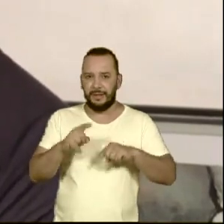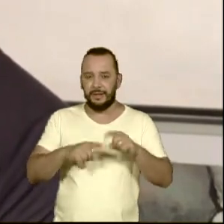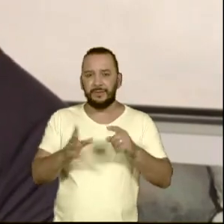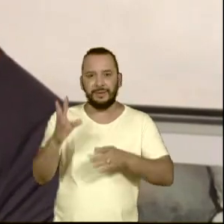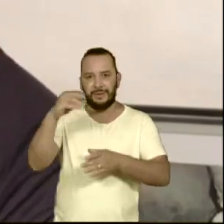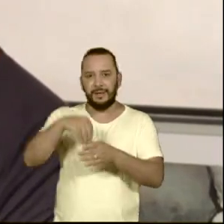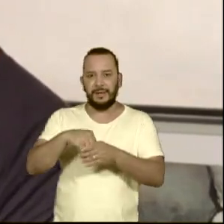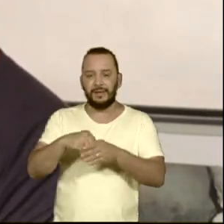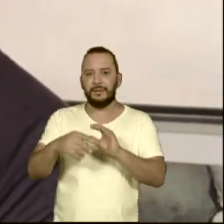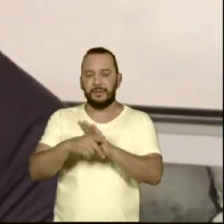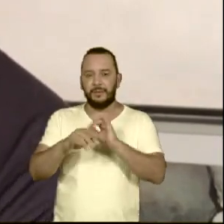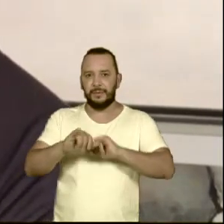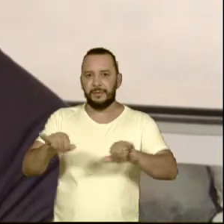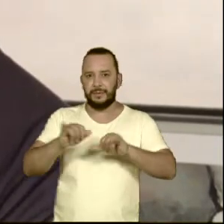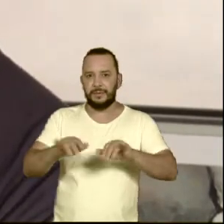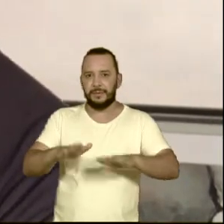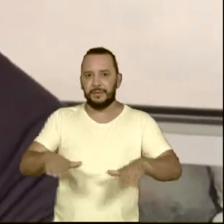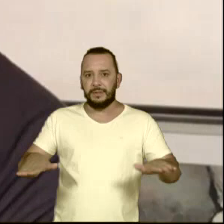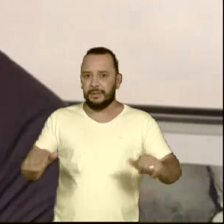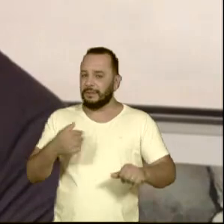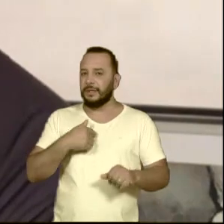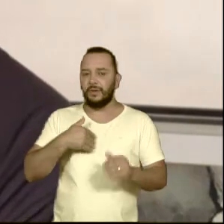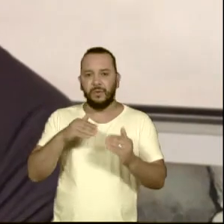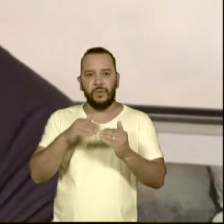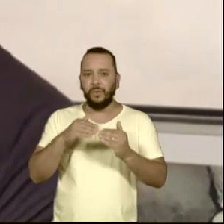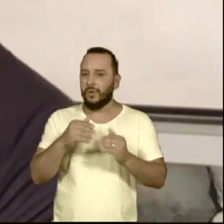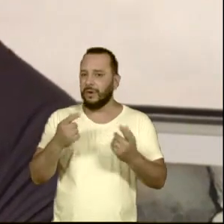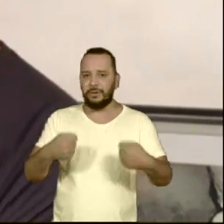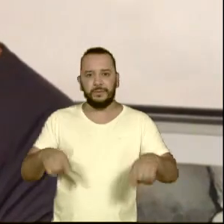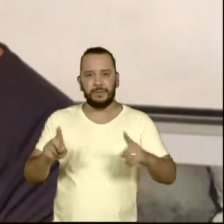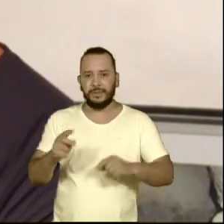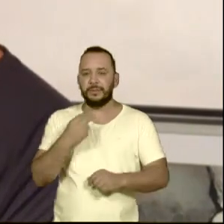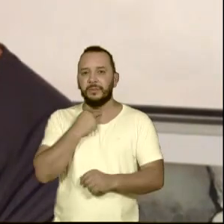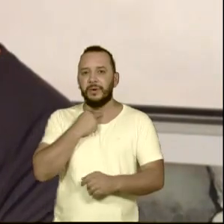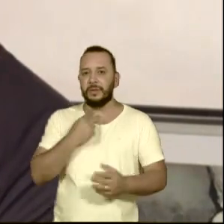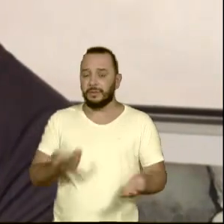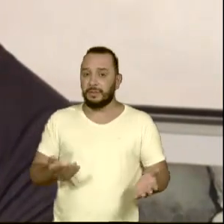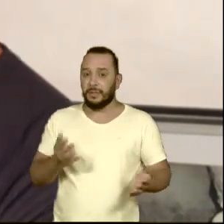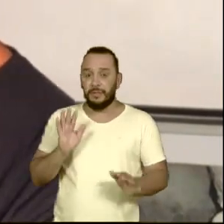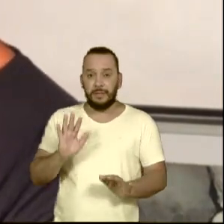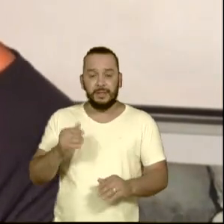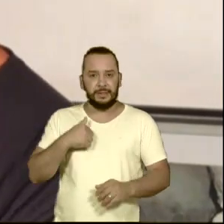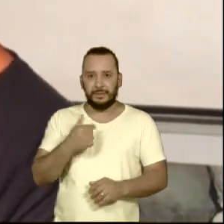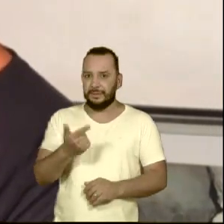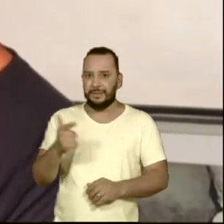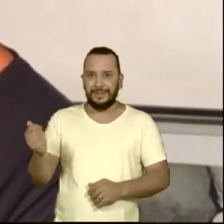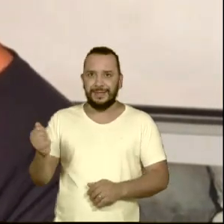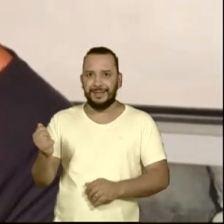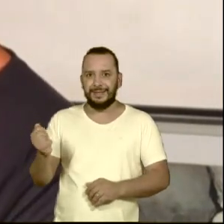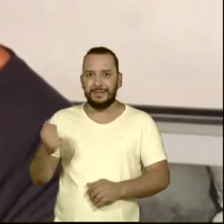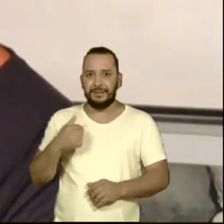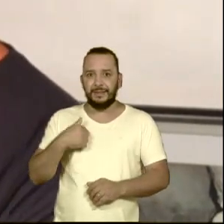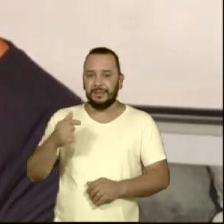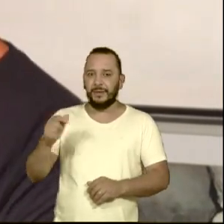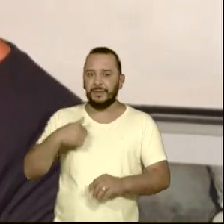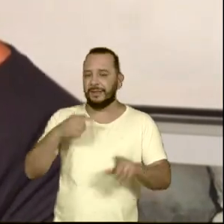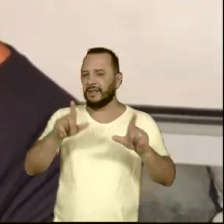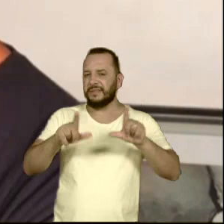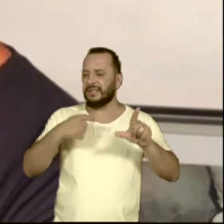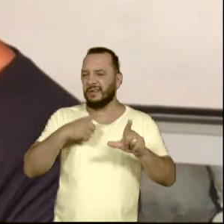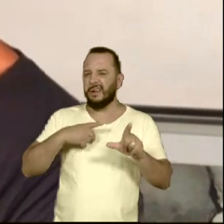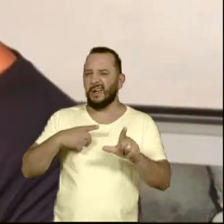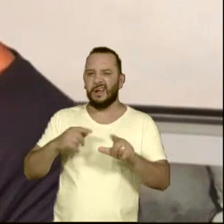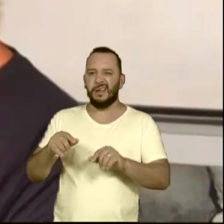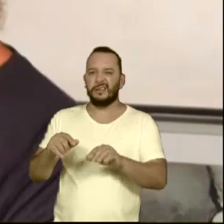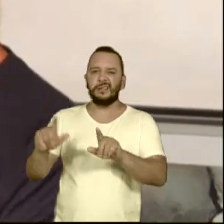programação infantil. Concordo totalmente, não tem que ter. Só que o fato disso não existir não interessa mais para os canais. Por que eu vou ter